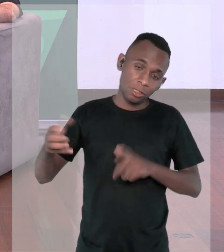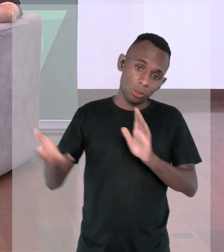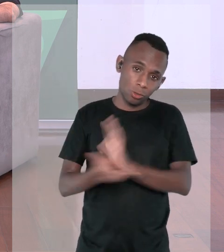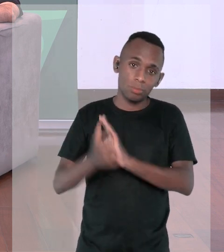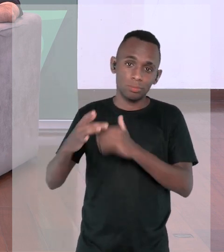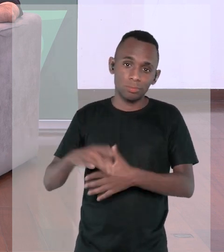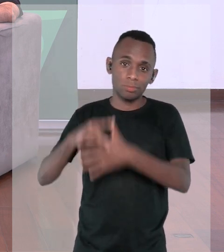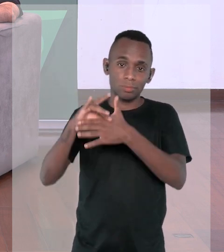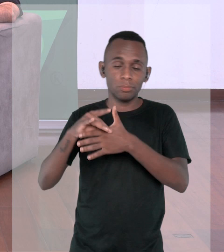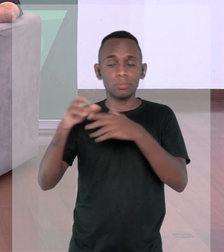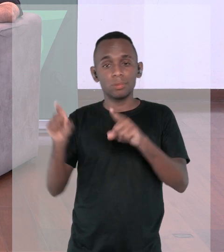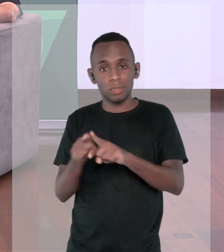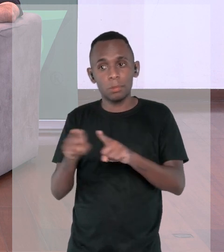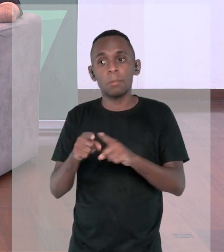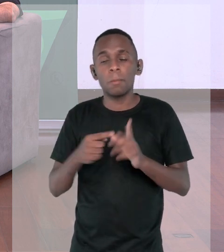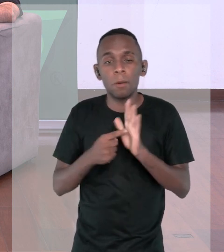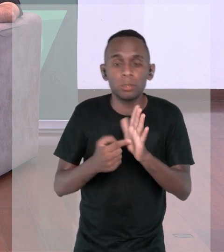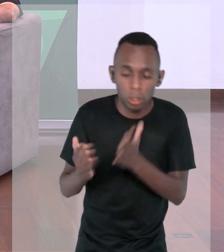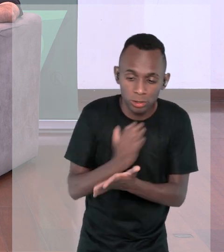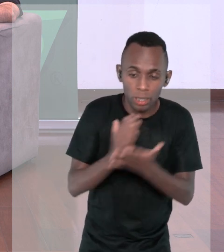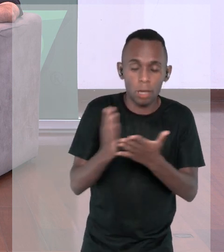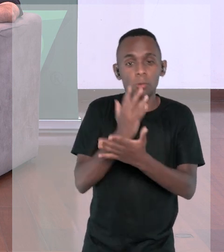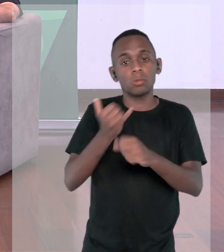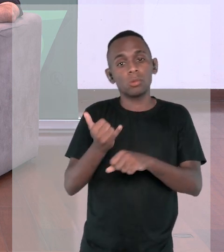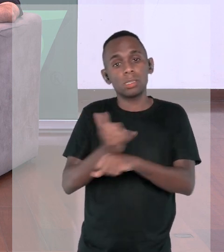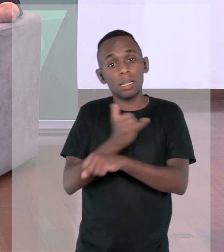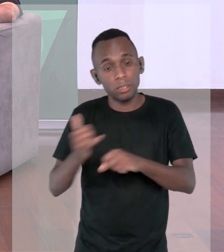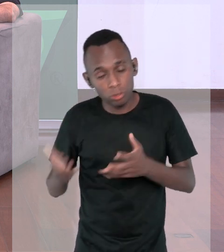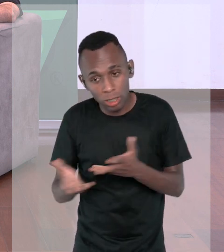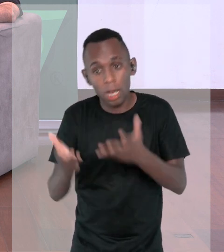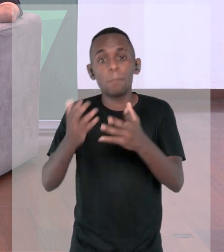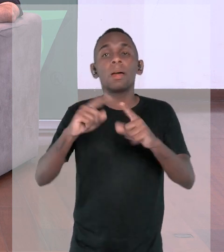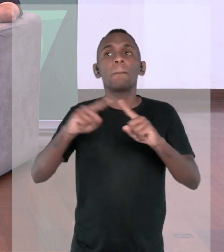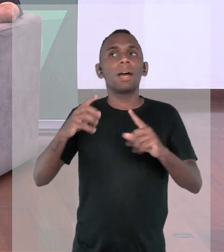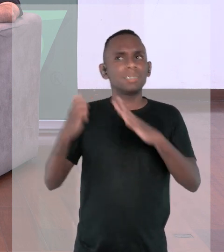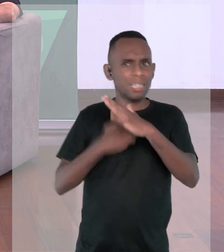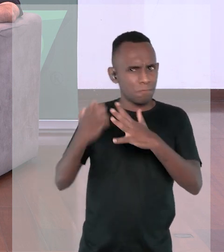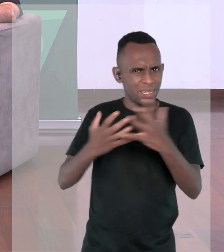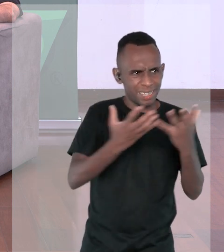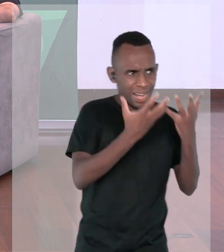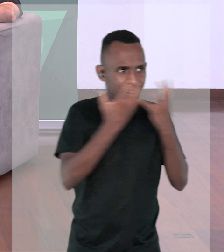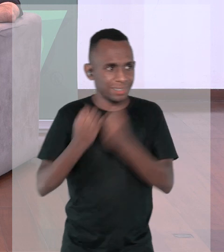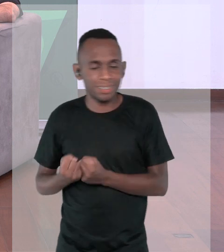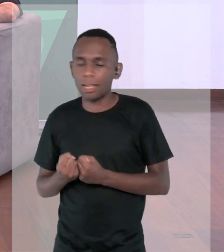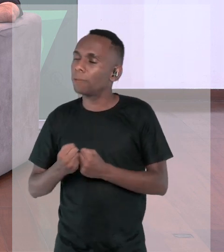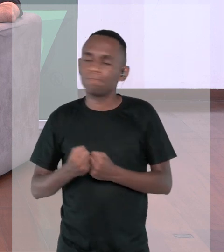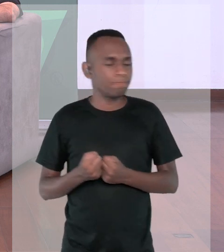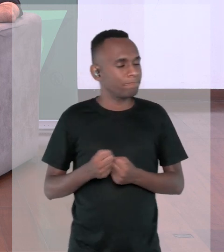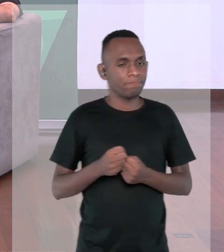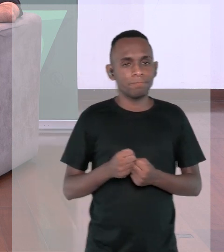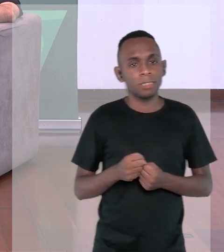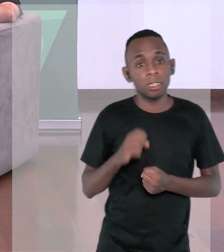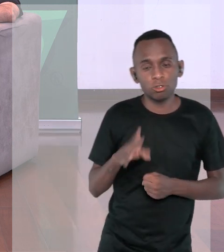nos mostrar esse caminho. Mas as empresas nem sempre estão querendo escutar o que vem da ponta, que